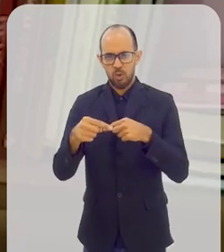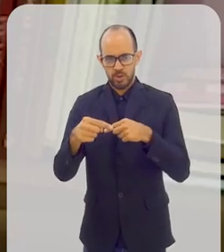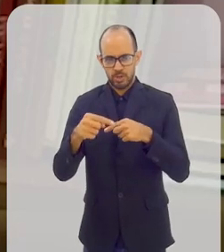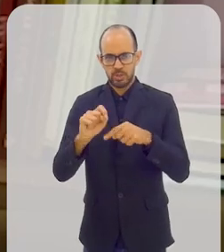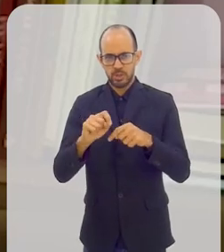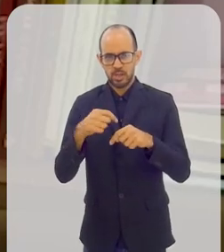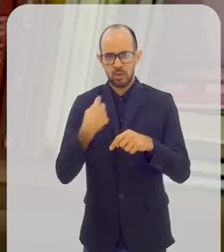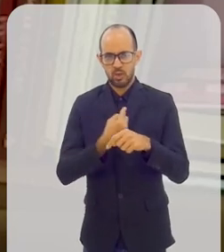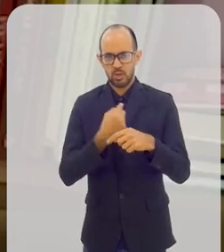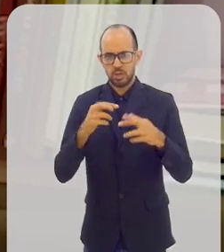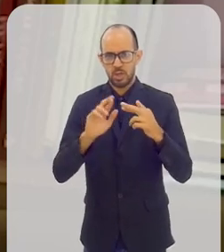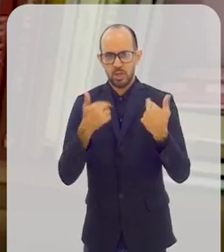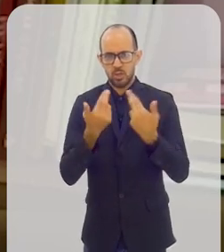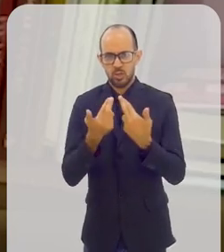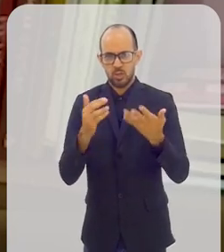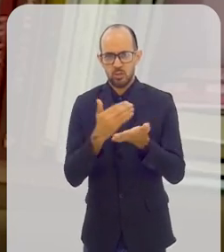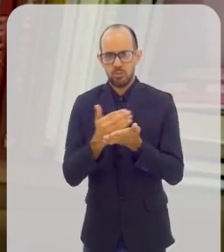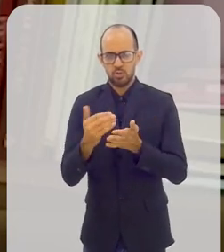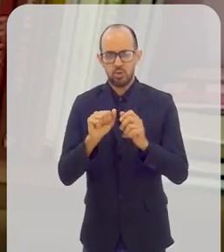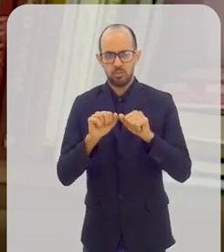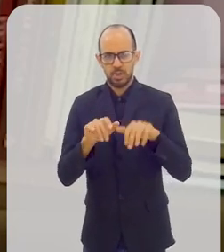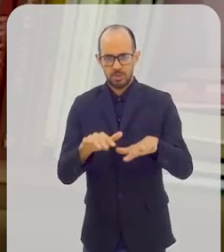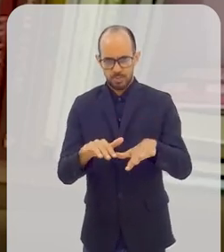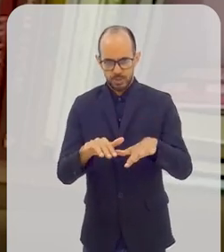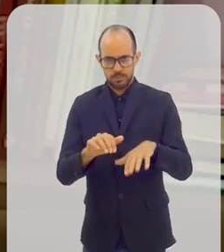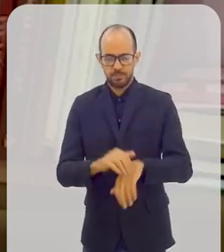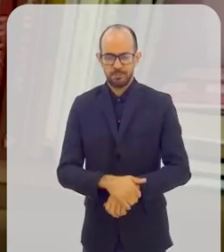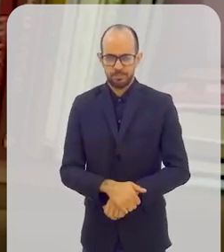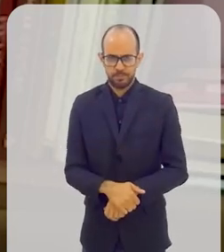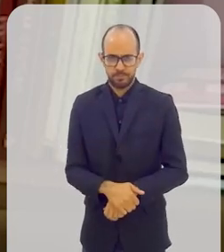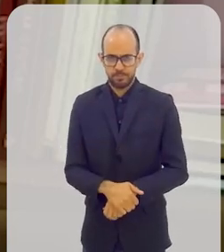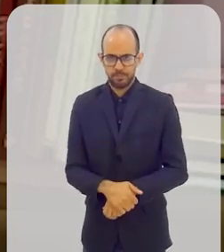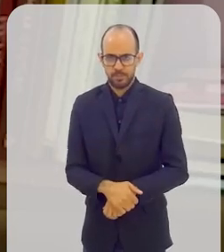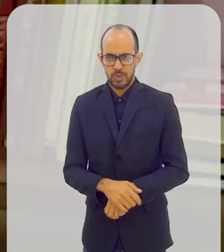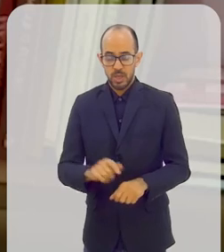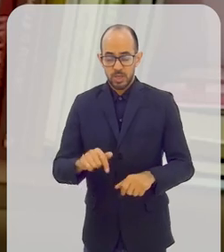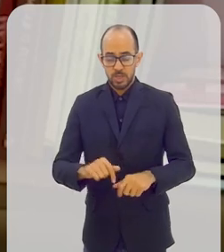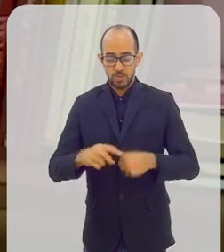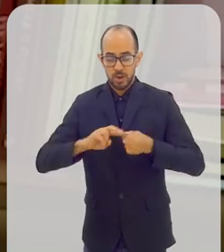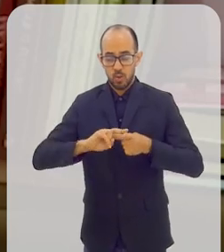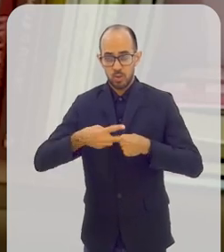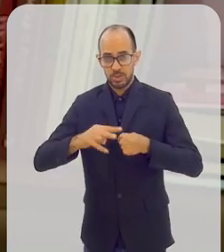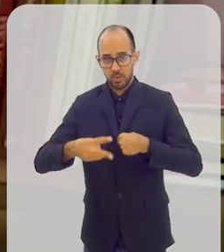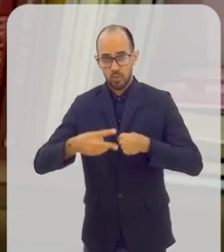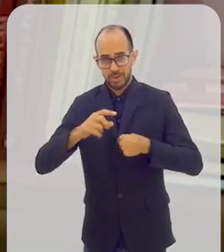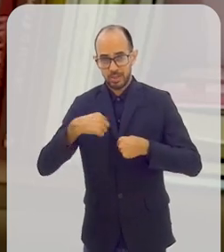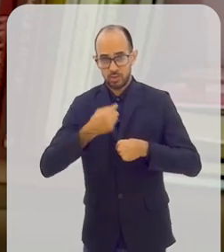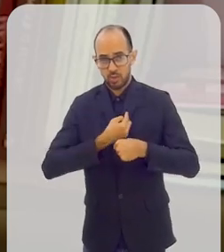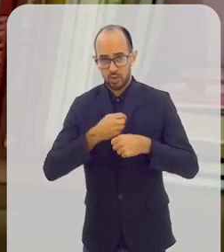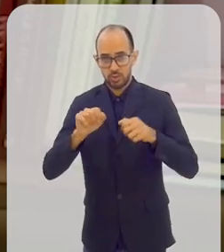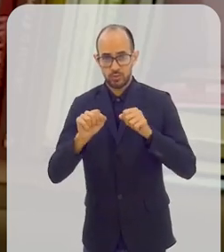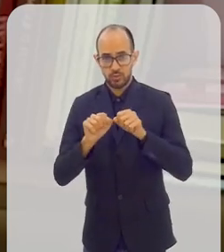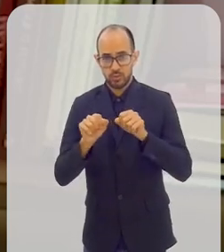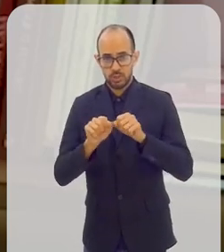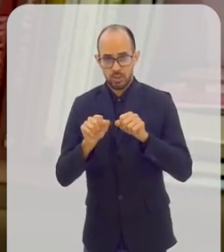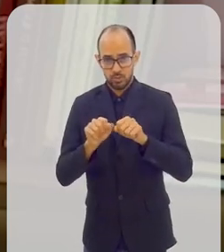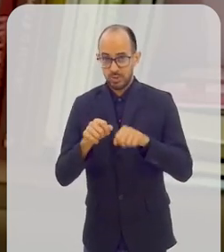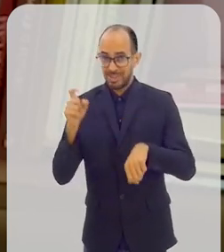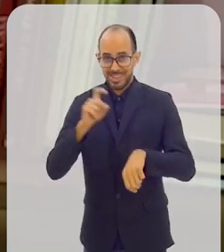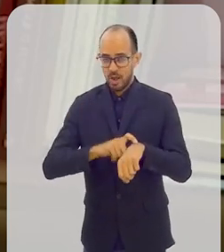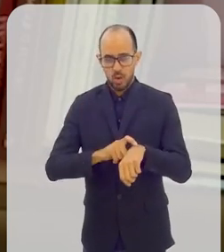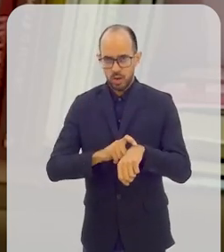depois da nossa reunião, começou a pandemia. E uma reação que a gente teve